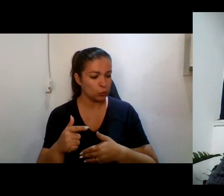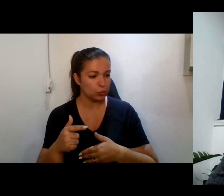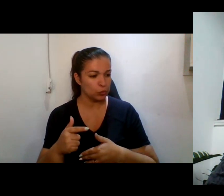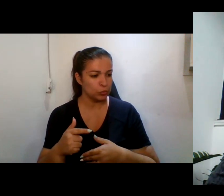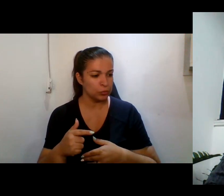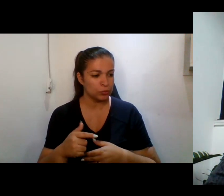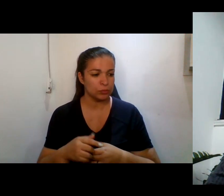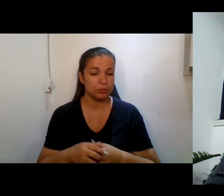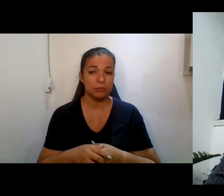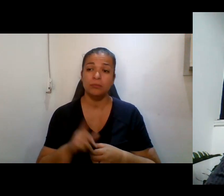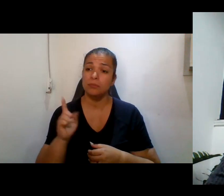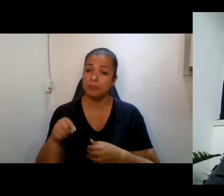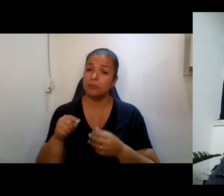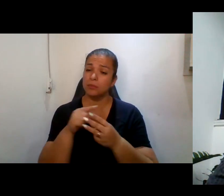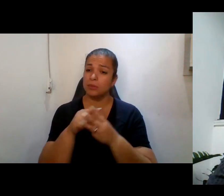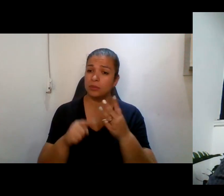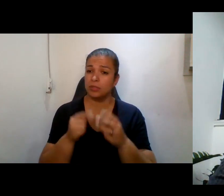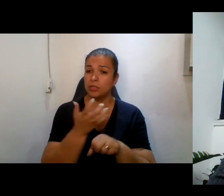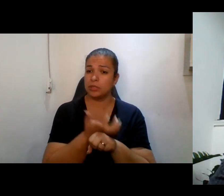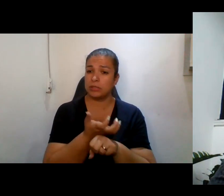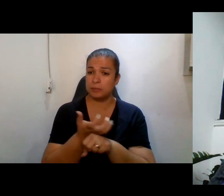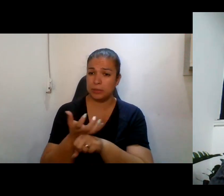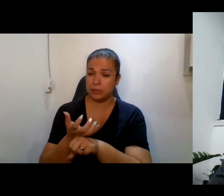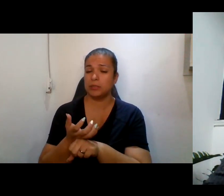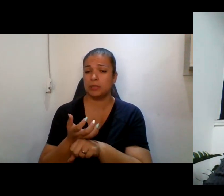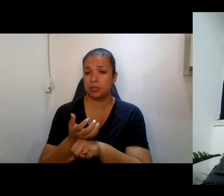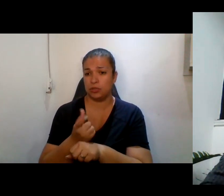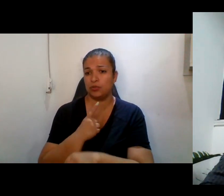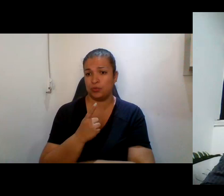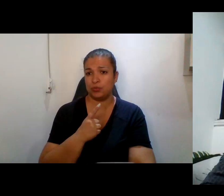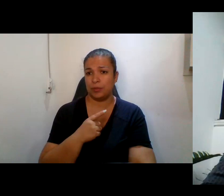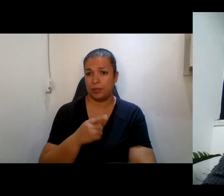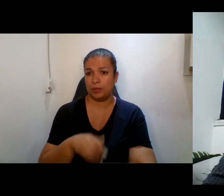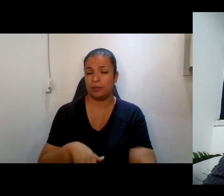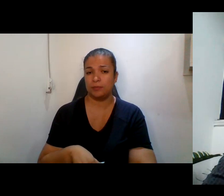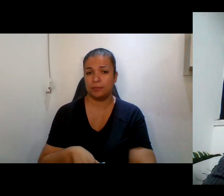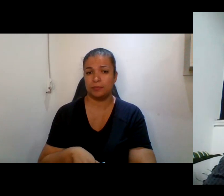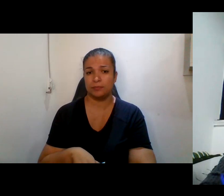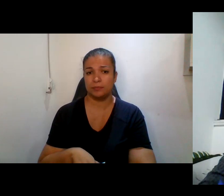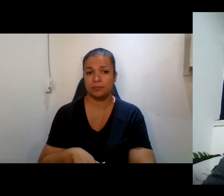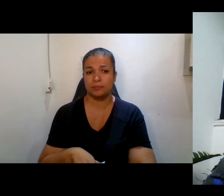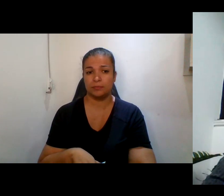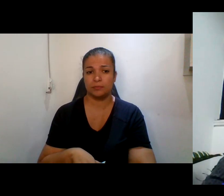não, nessas 3 disciplinas que a gente está fazendo.